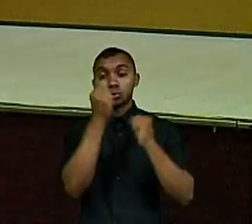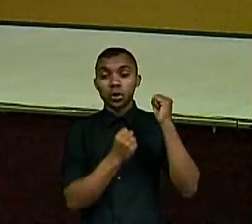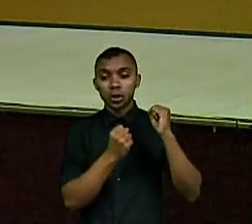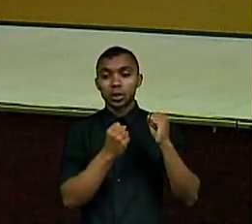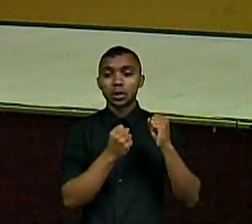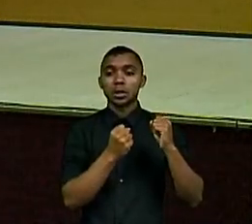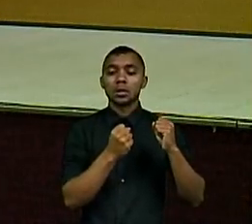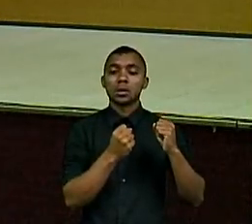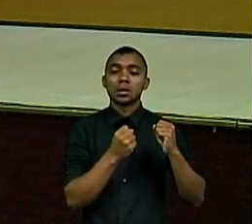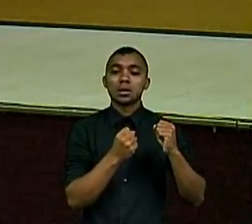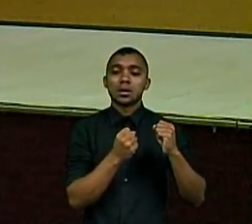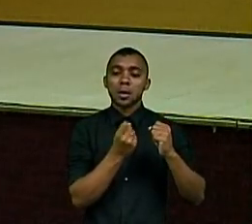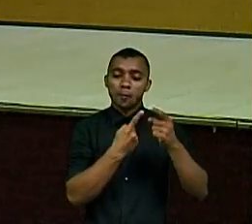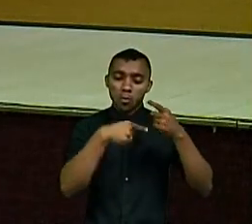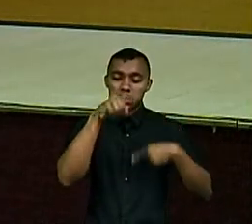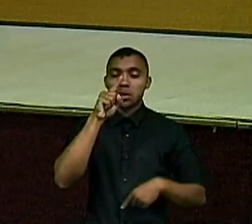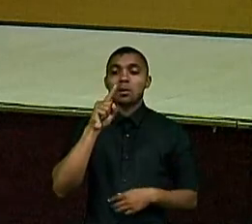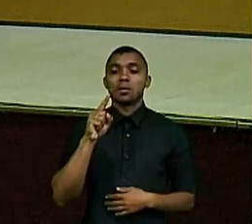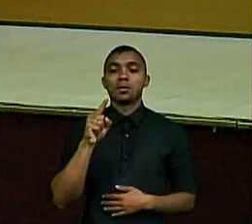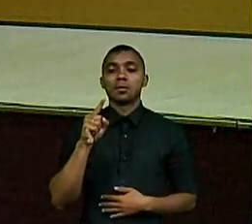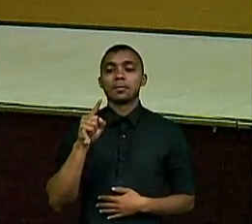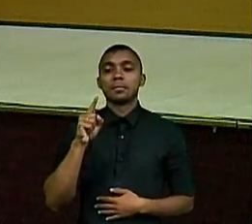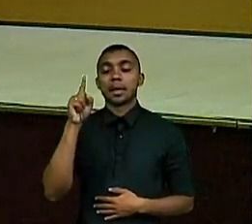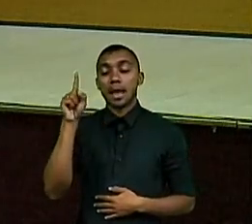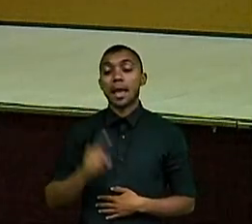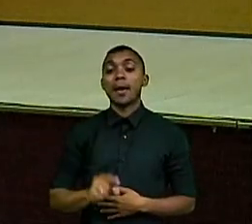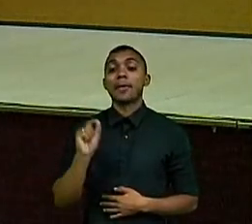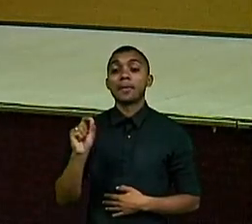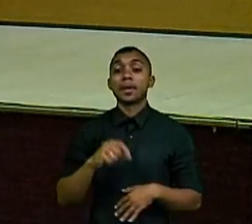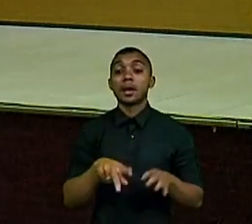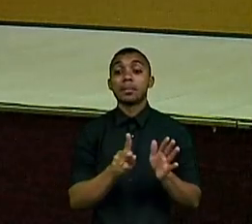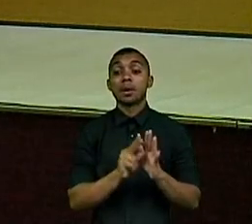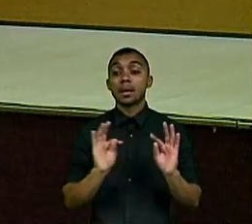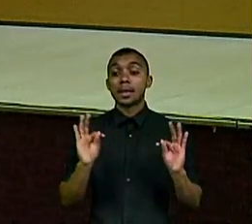a revolução socioeconômicas ela é uma revolução